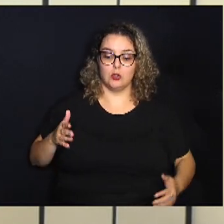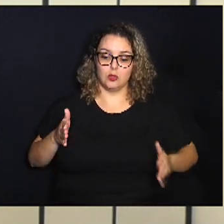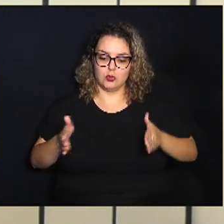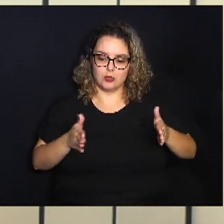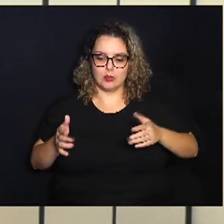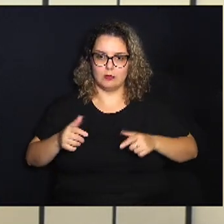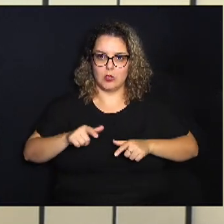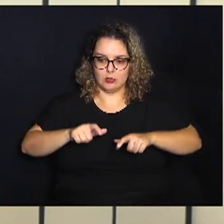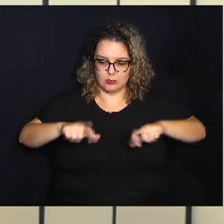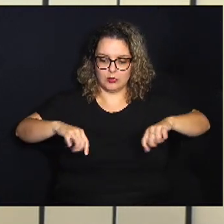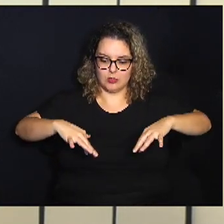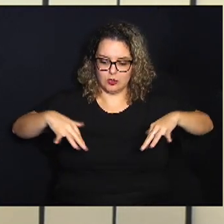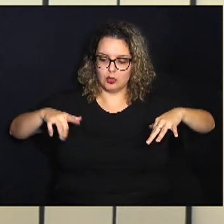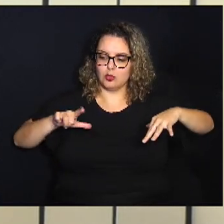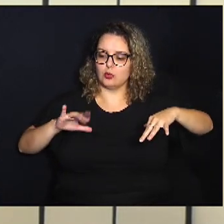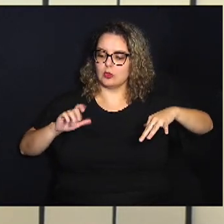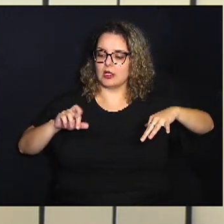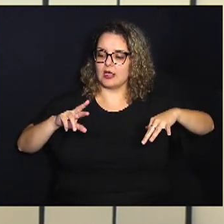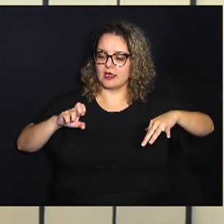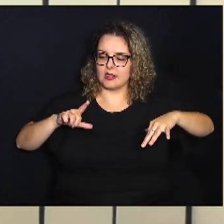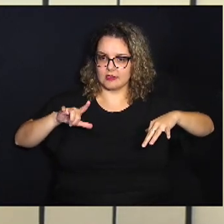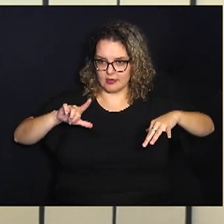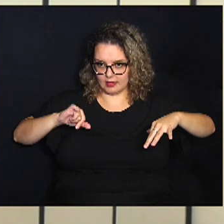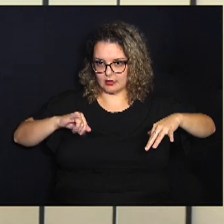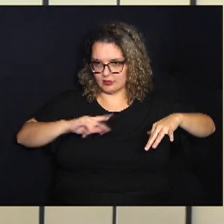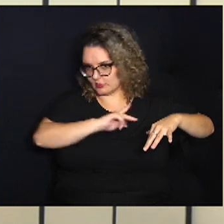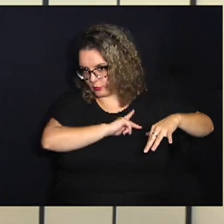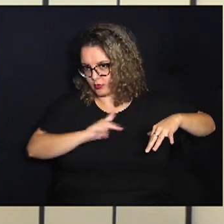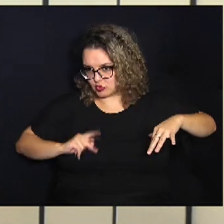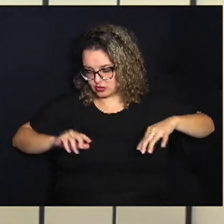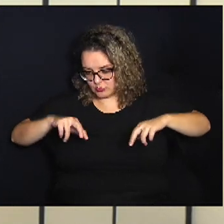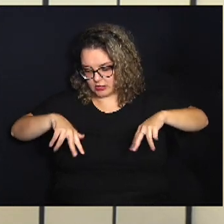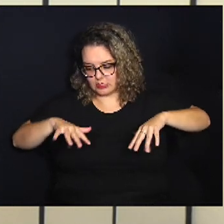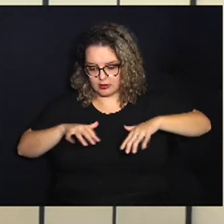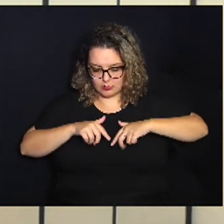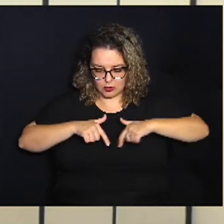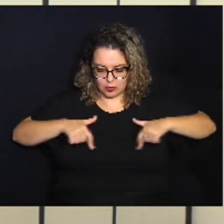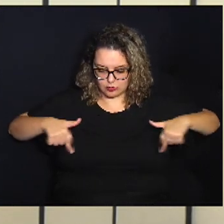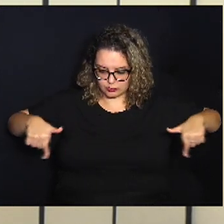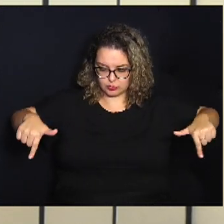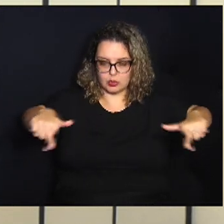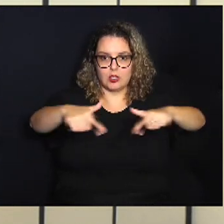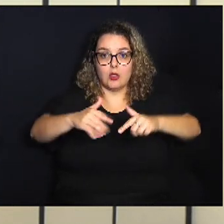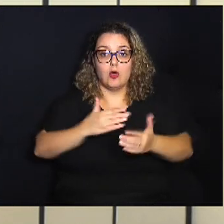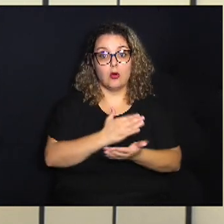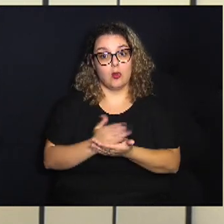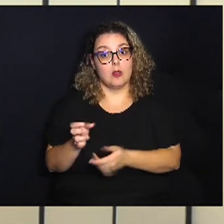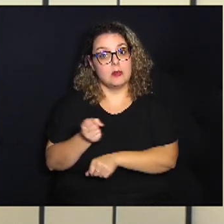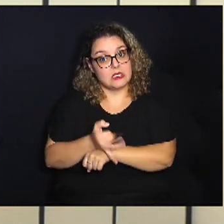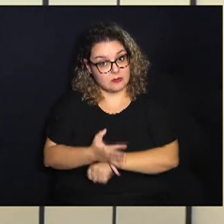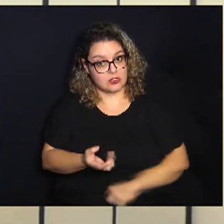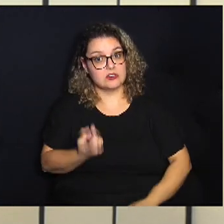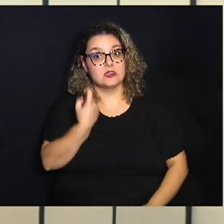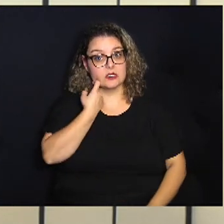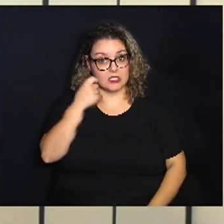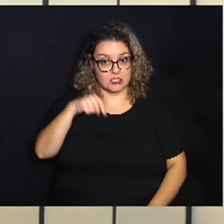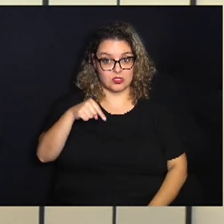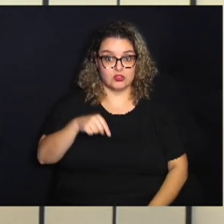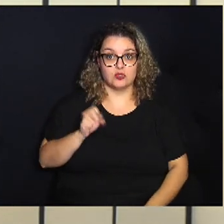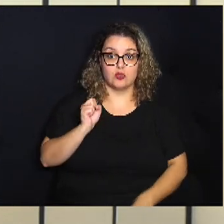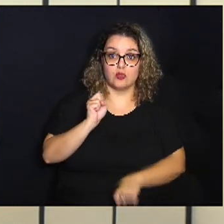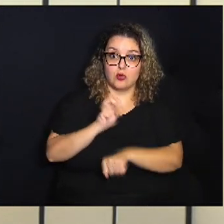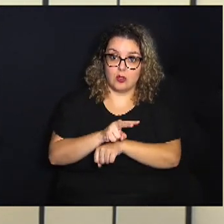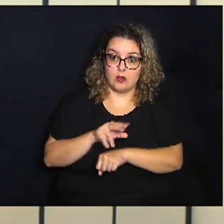Moisés Lucarelli, no estádio da Ponte Preta. As ações começam na madrugada desta sexta-feira, com a reserva de vagas